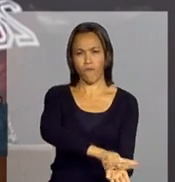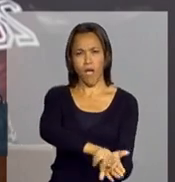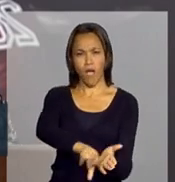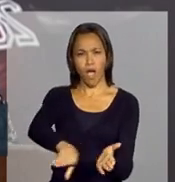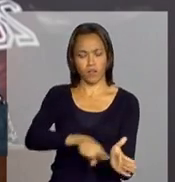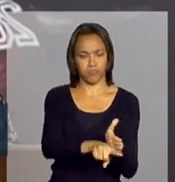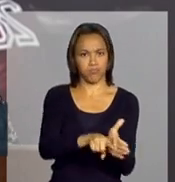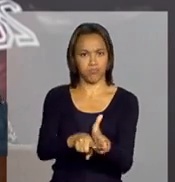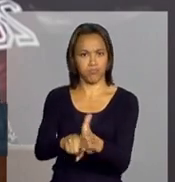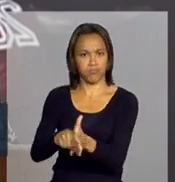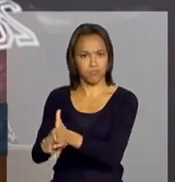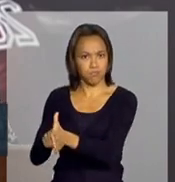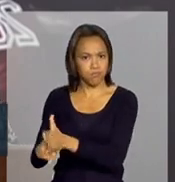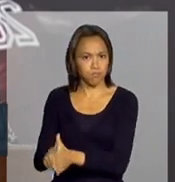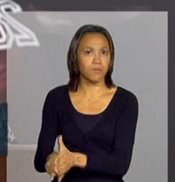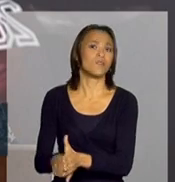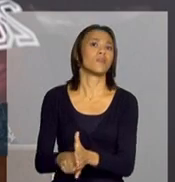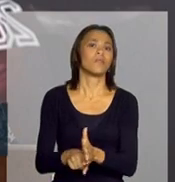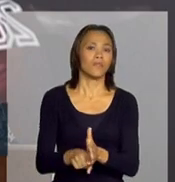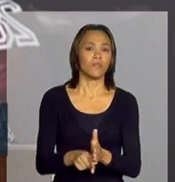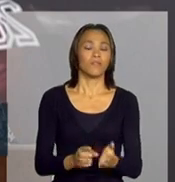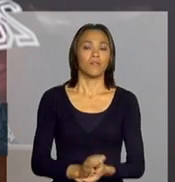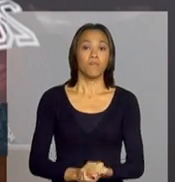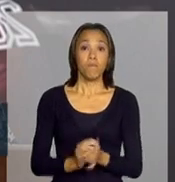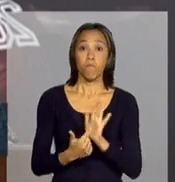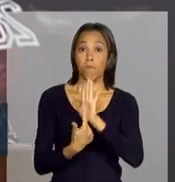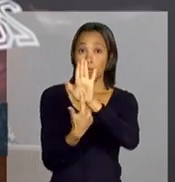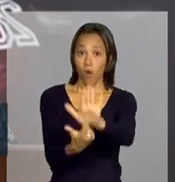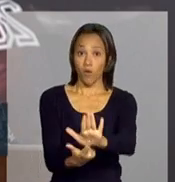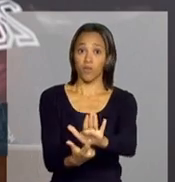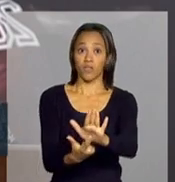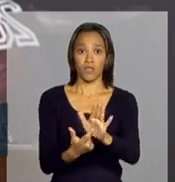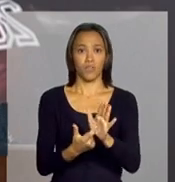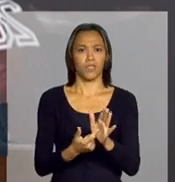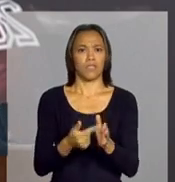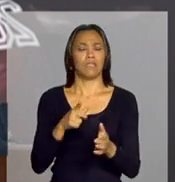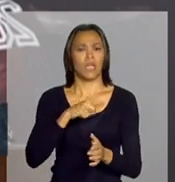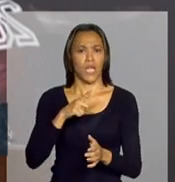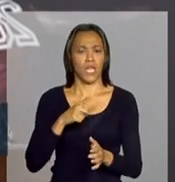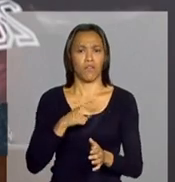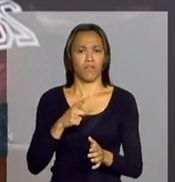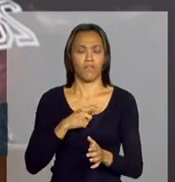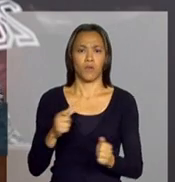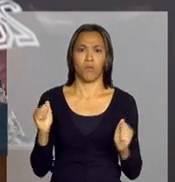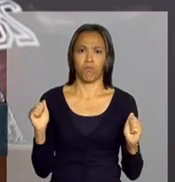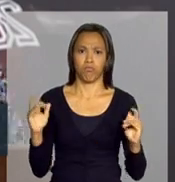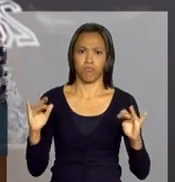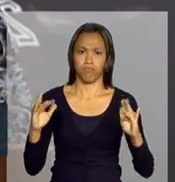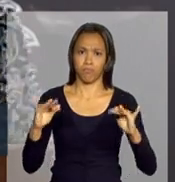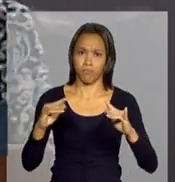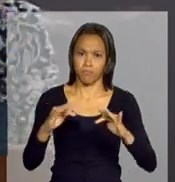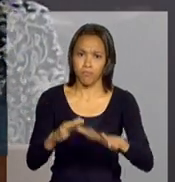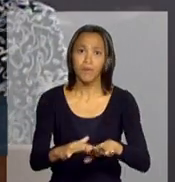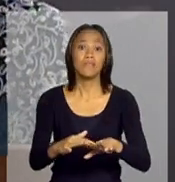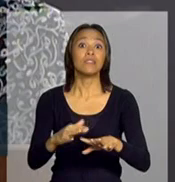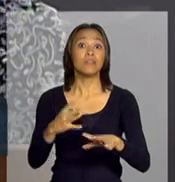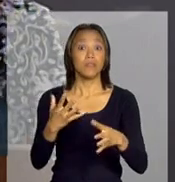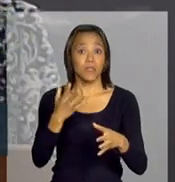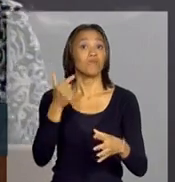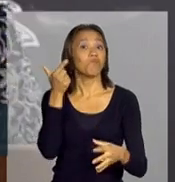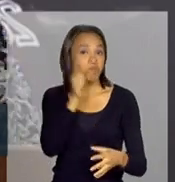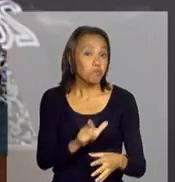apresentados 2070 mostra que o houve uma mobilização e que ela surtiu